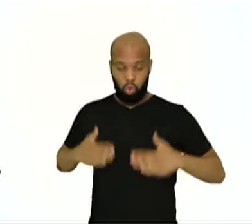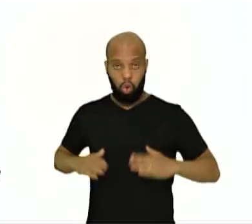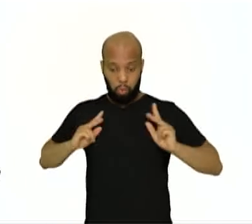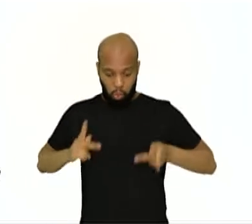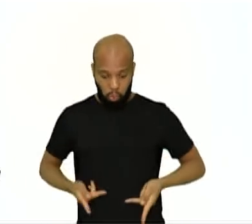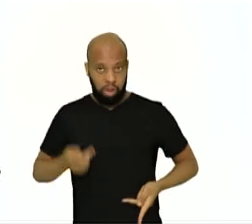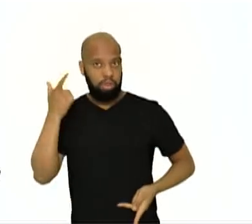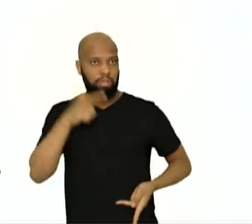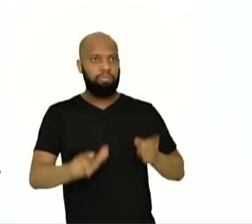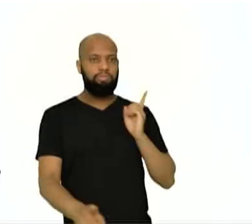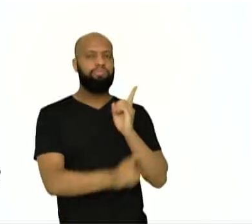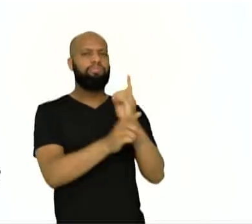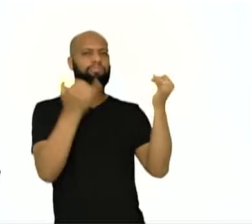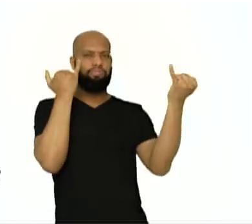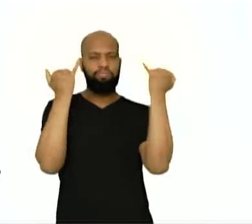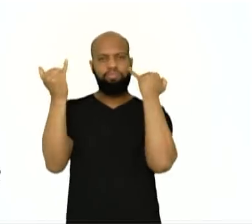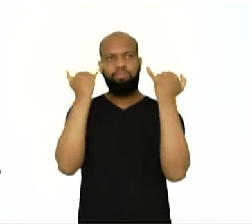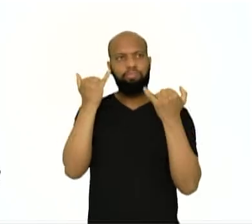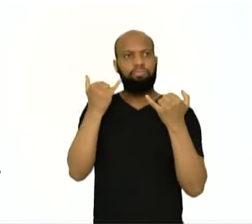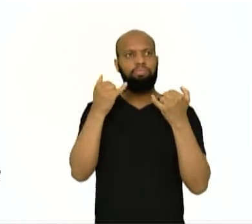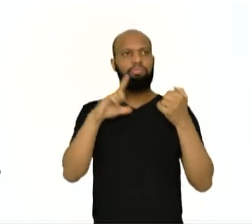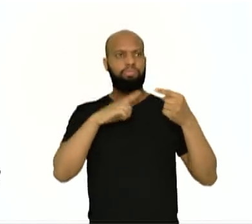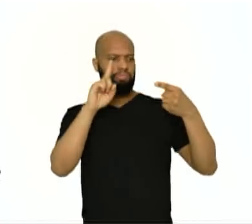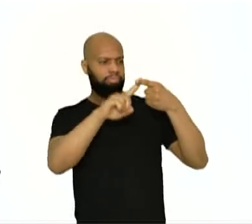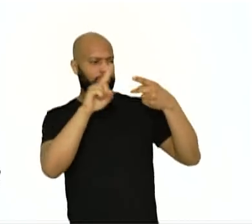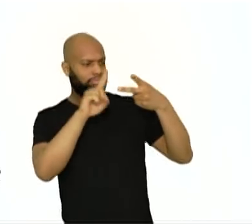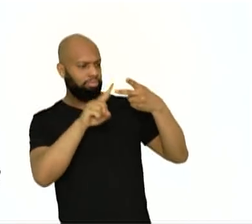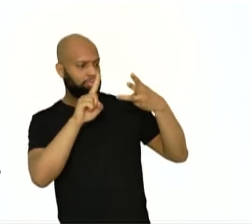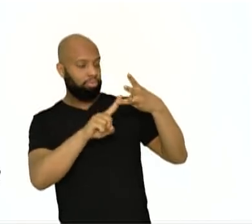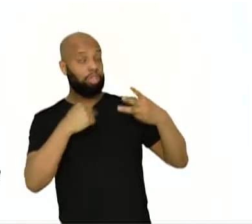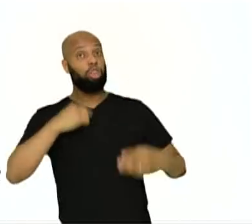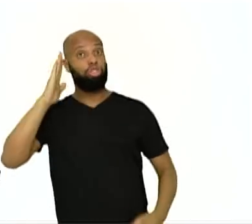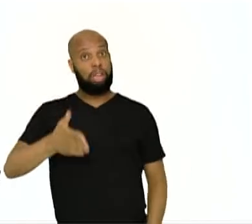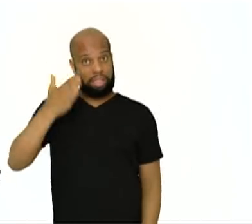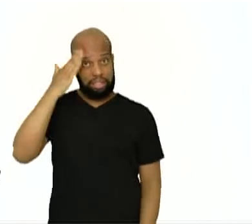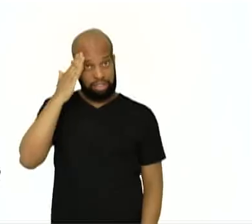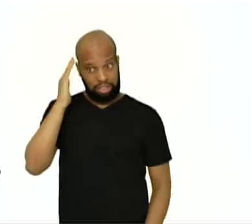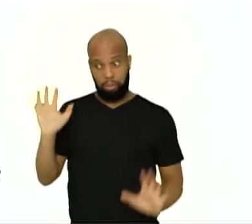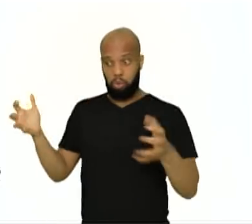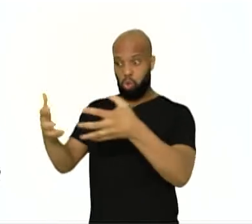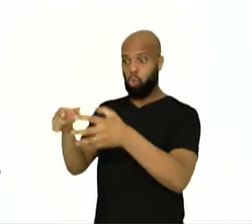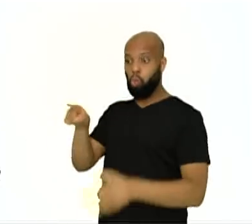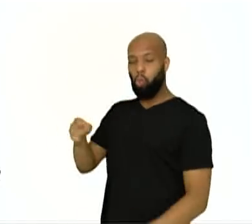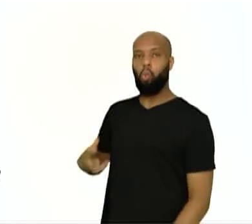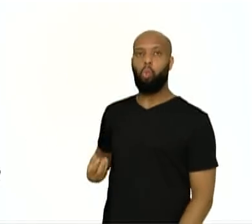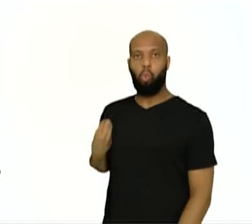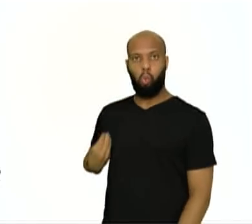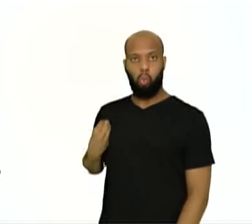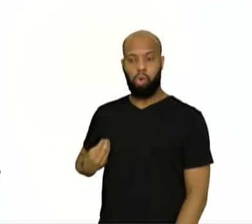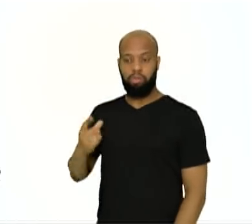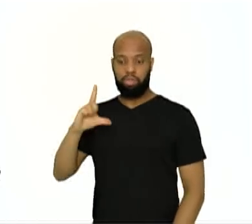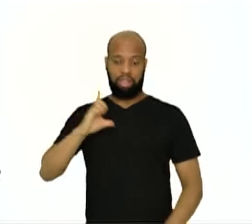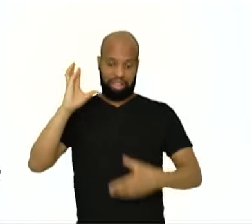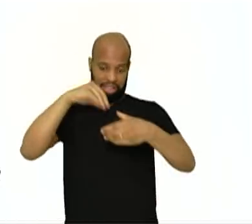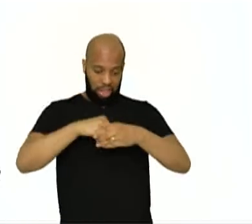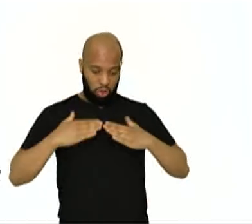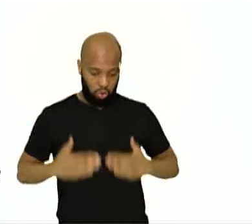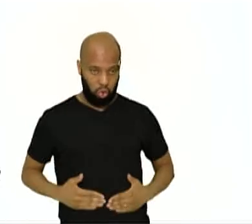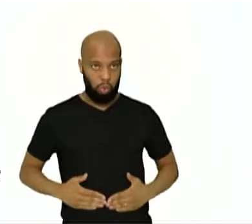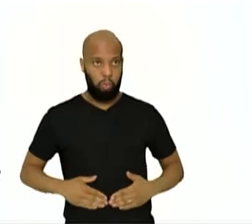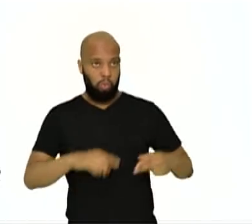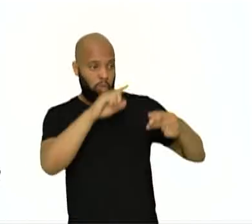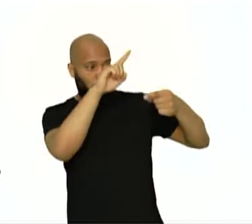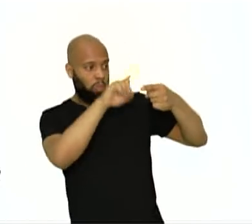obtiveram-se os seguintes dados. Então, eu sei que tem um parasita que vive no nosso corpo. Olha os